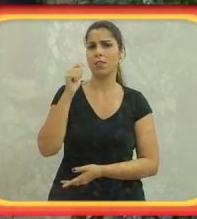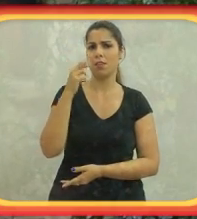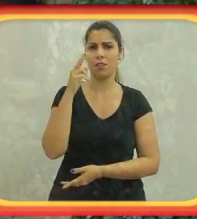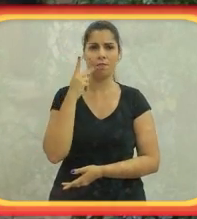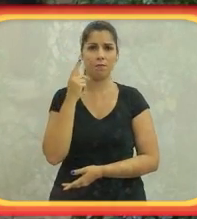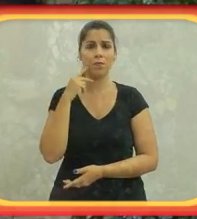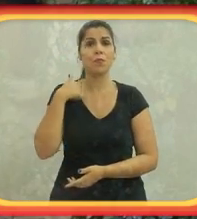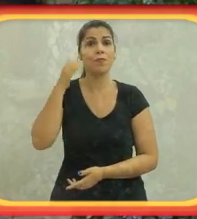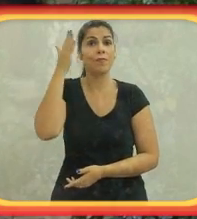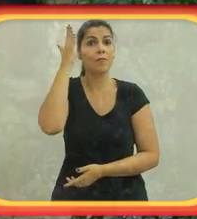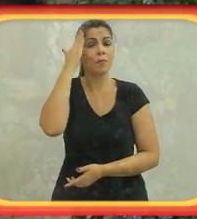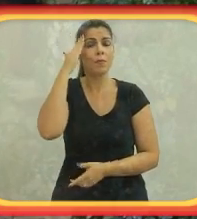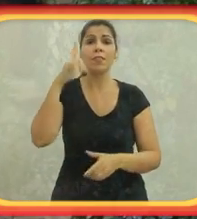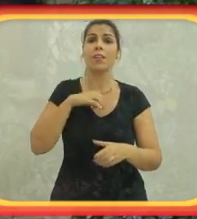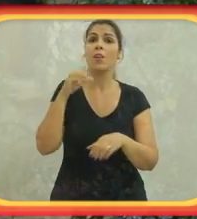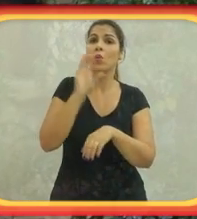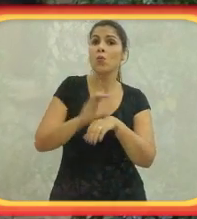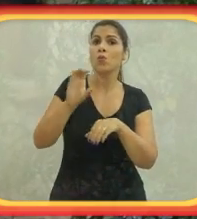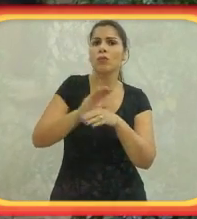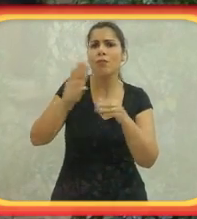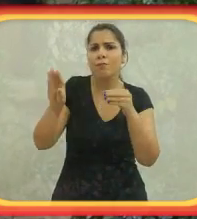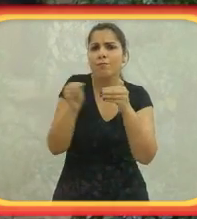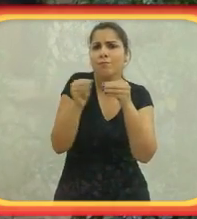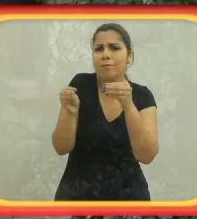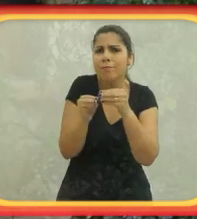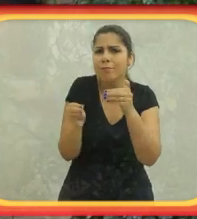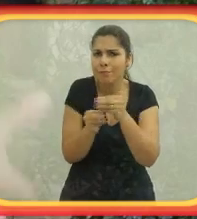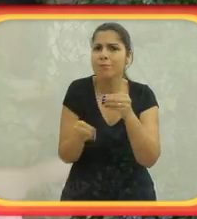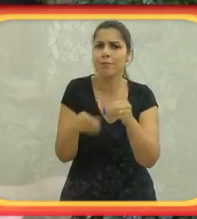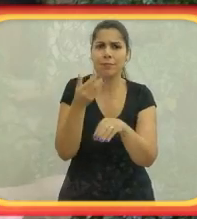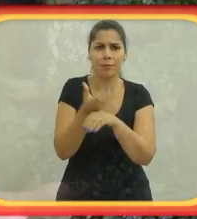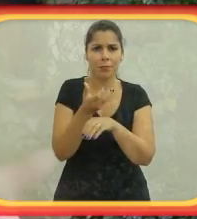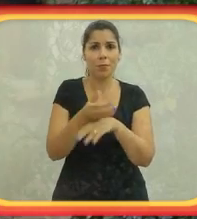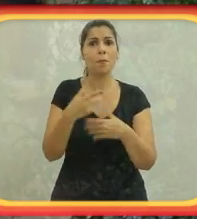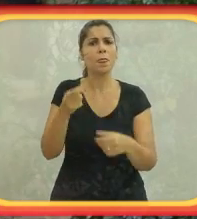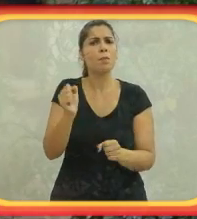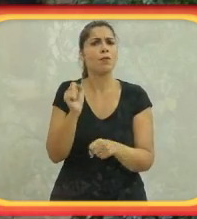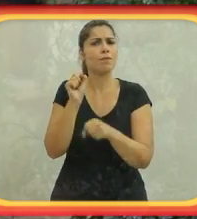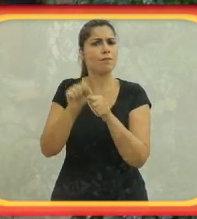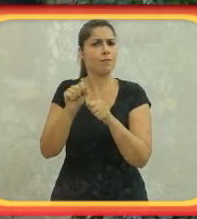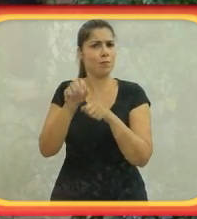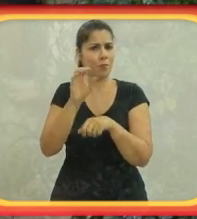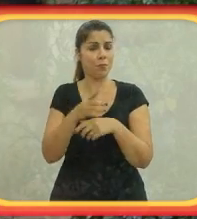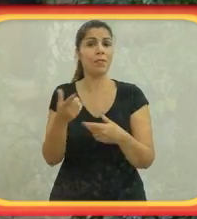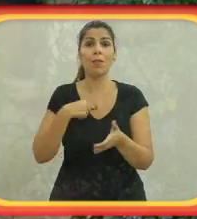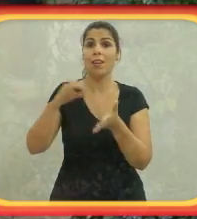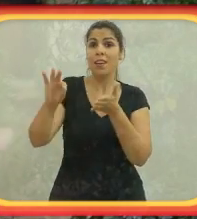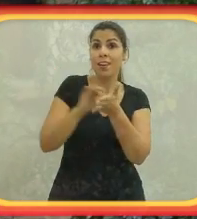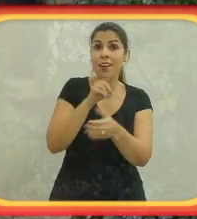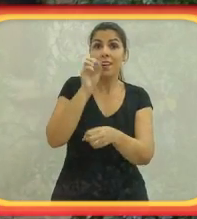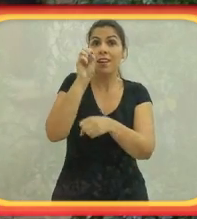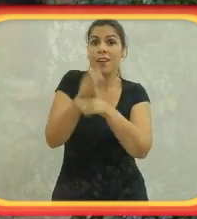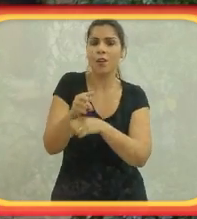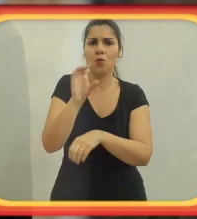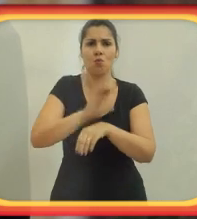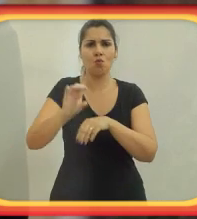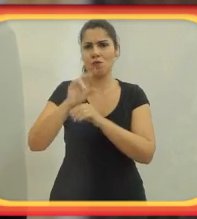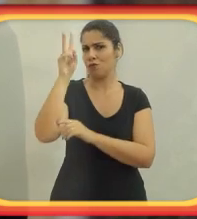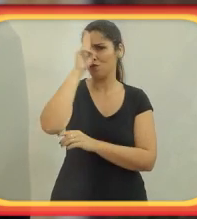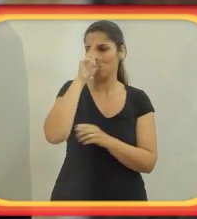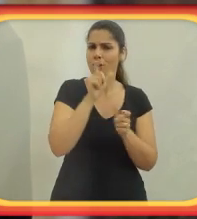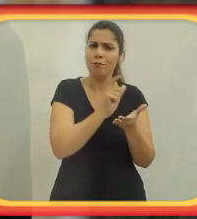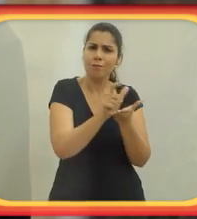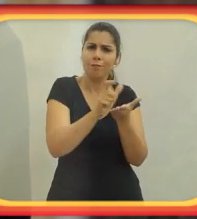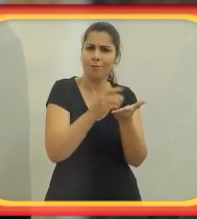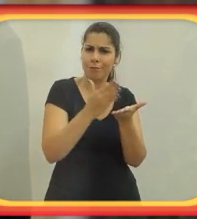Ceará e fiquei sabendo de cursos extracurriculares que ela poderia fazer. Matriculei